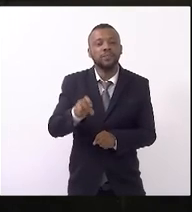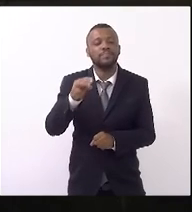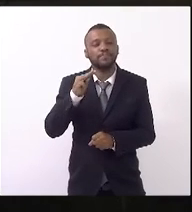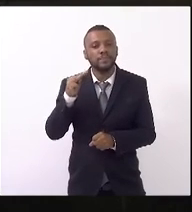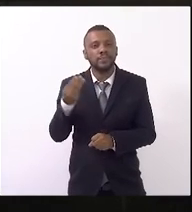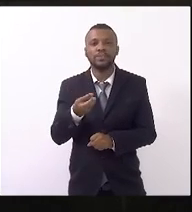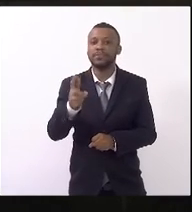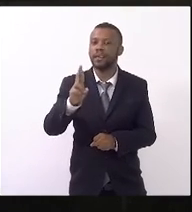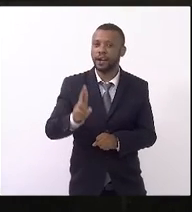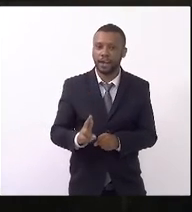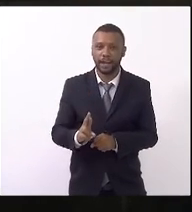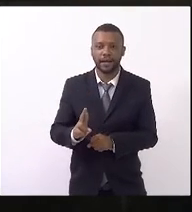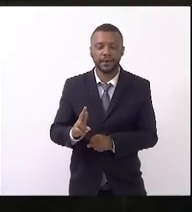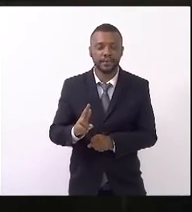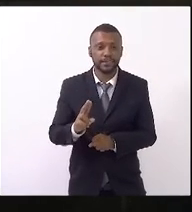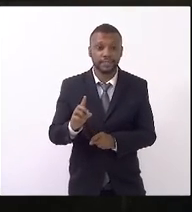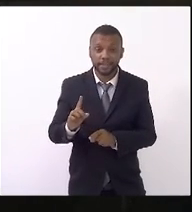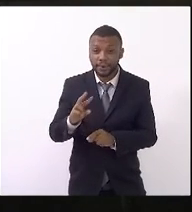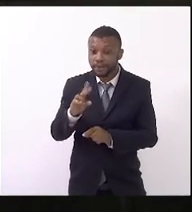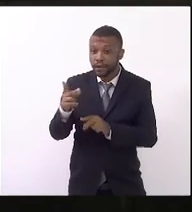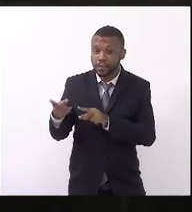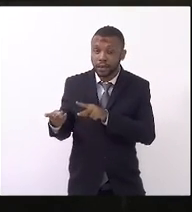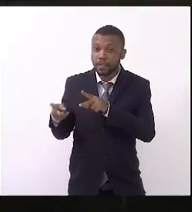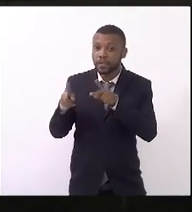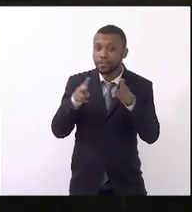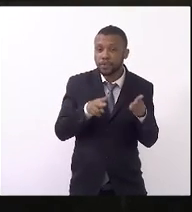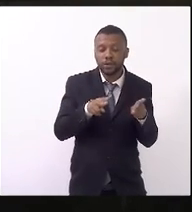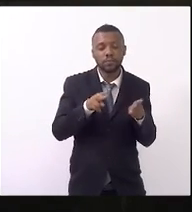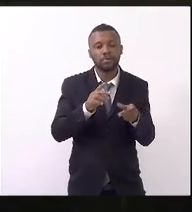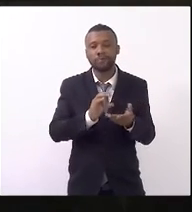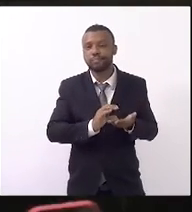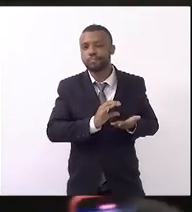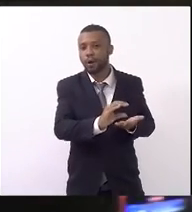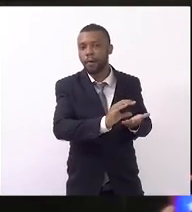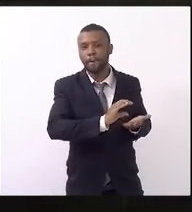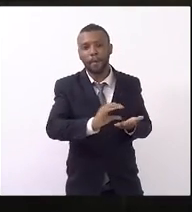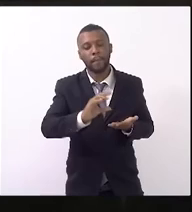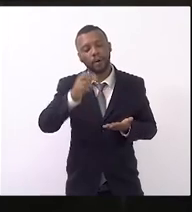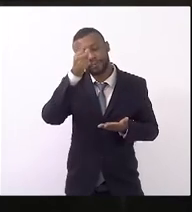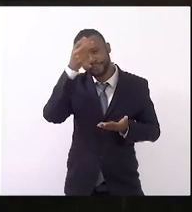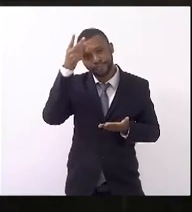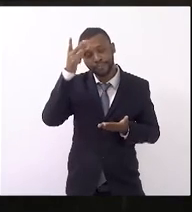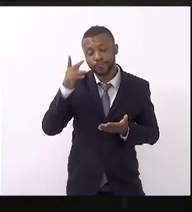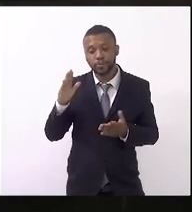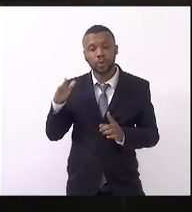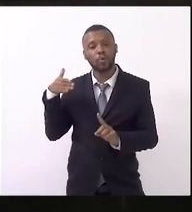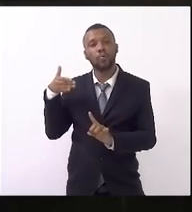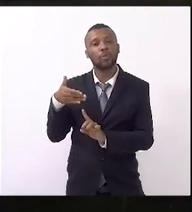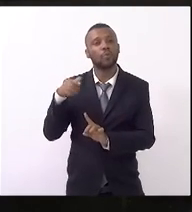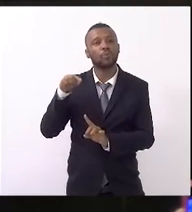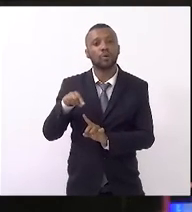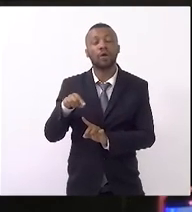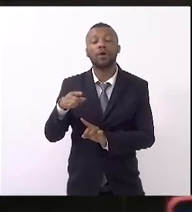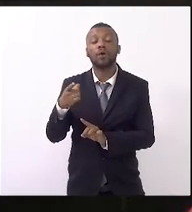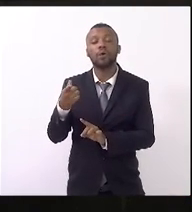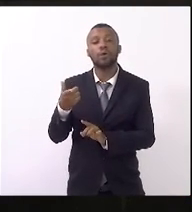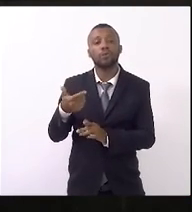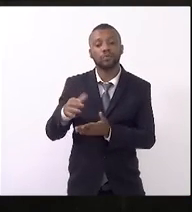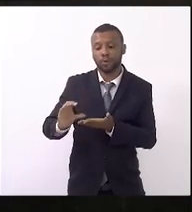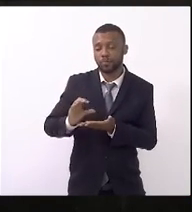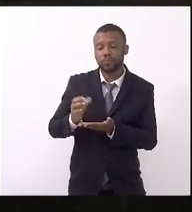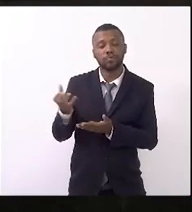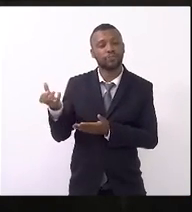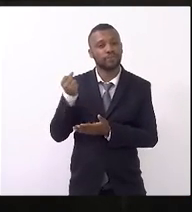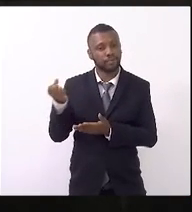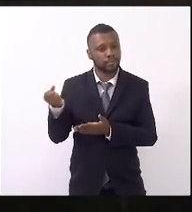reais que serão transferidos a esses municípios, tendo origem nos recursos do fundo da Alerj,